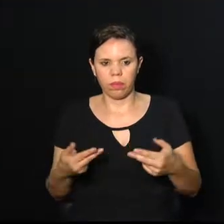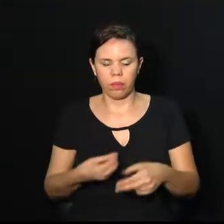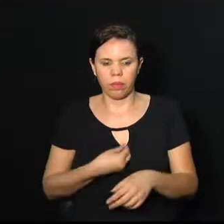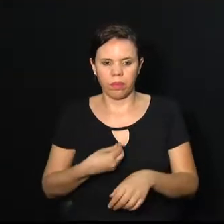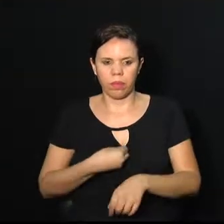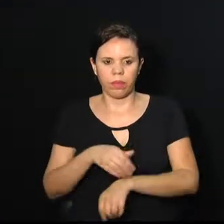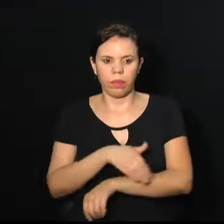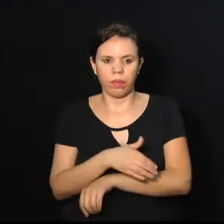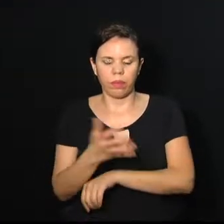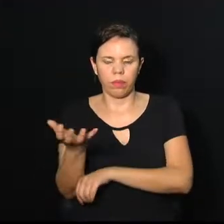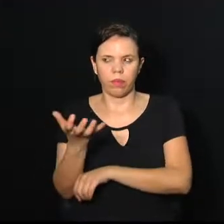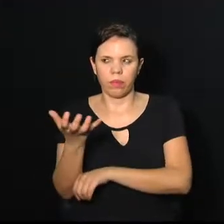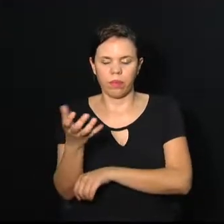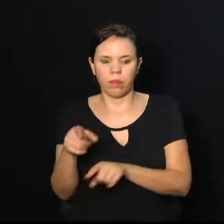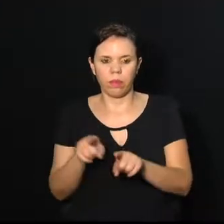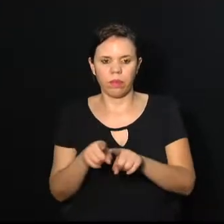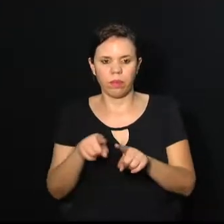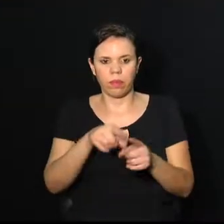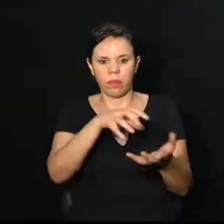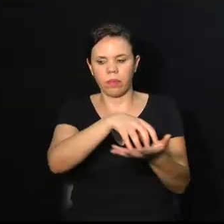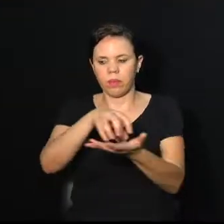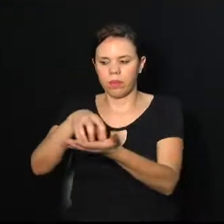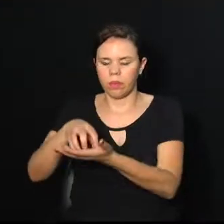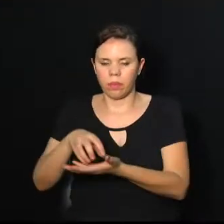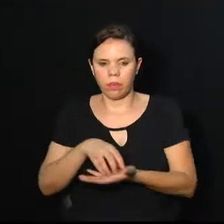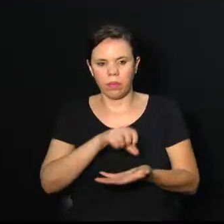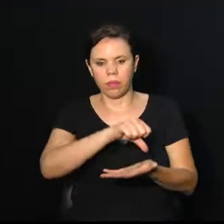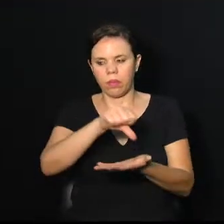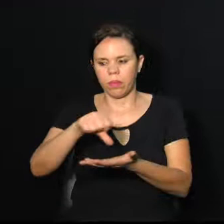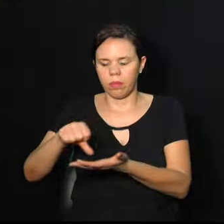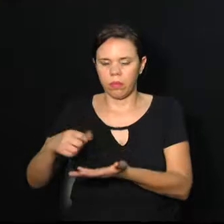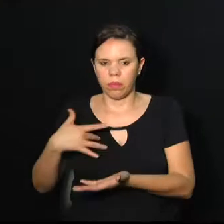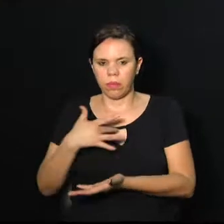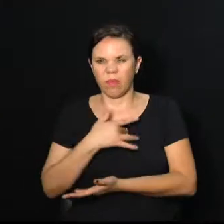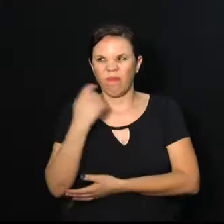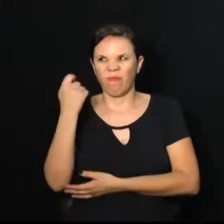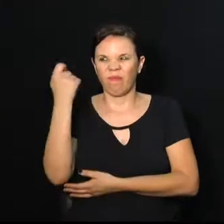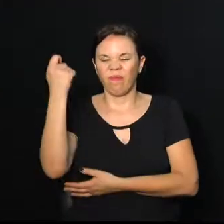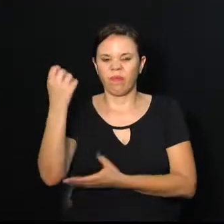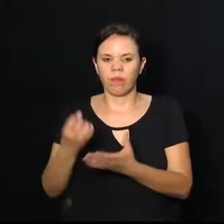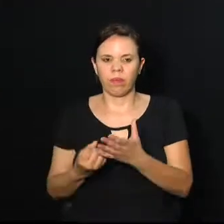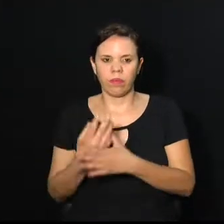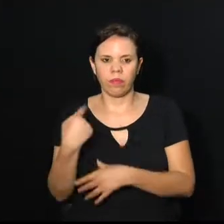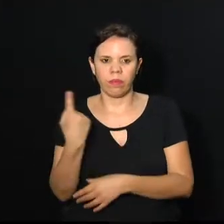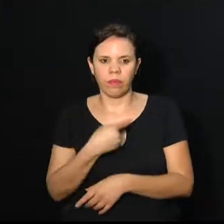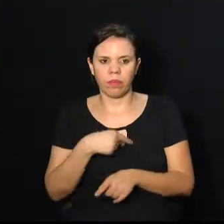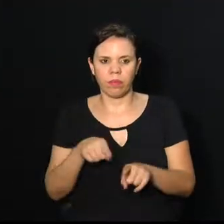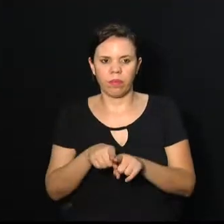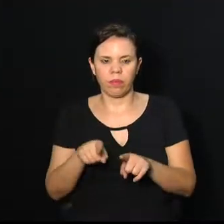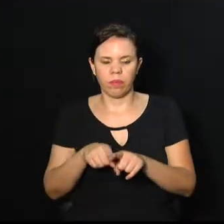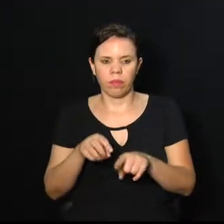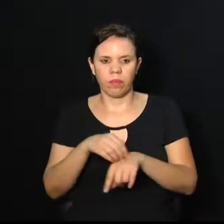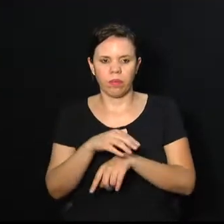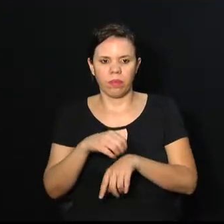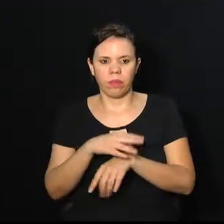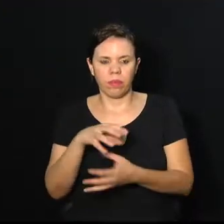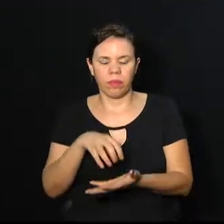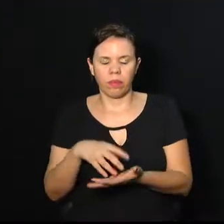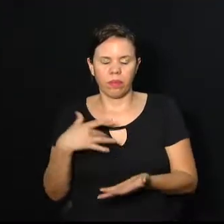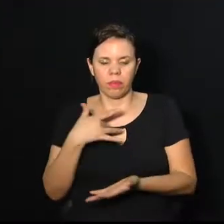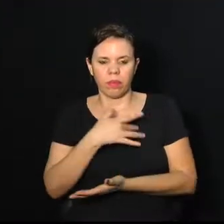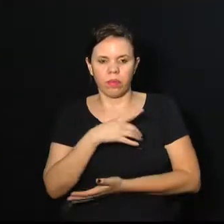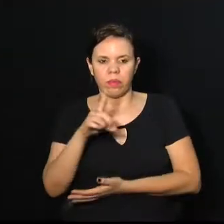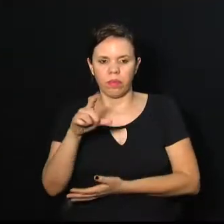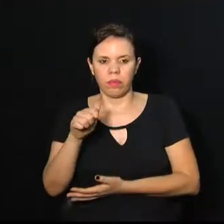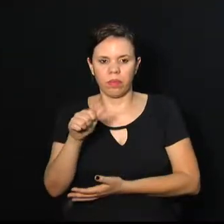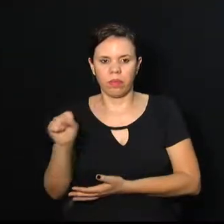né? Os distritos de saúde, que quando o caso é muito grave, a gente também encaminha para o distrito de saúde. O DAS,